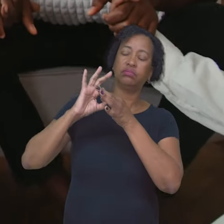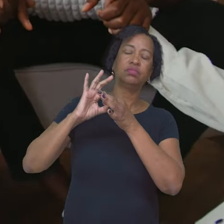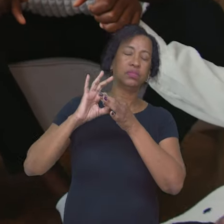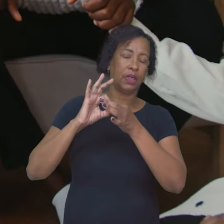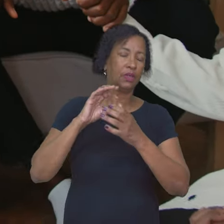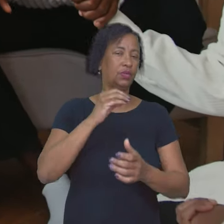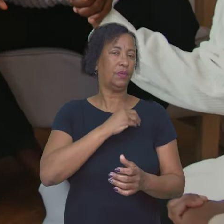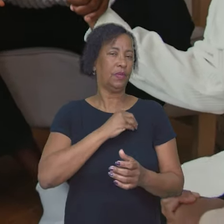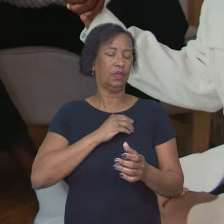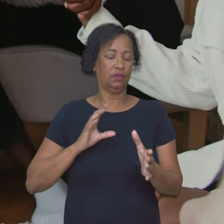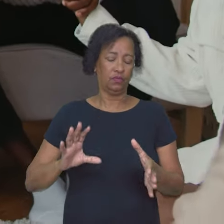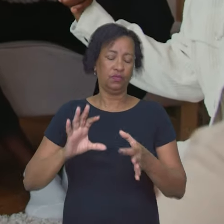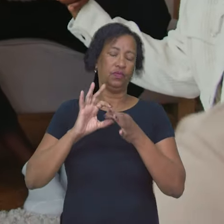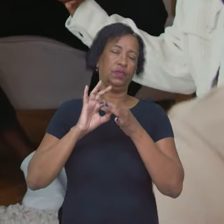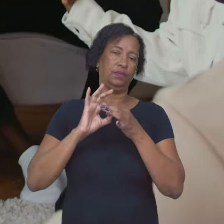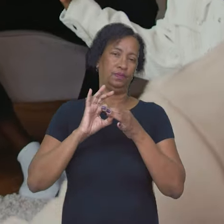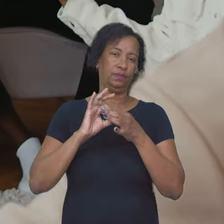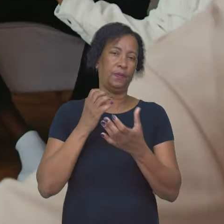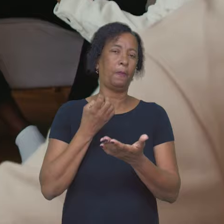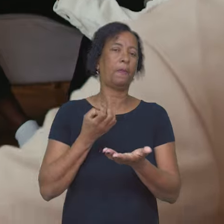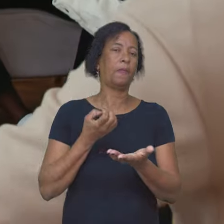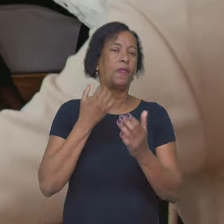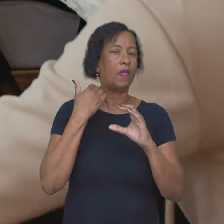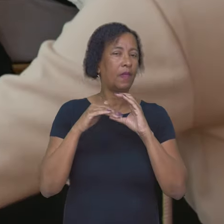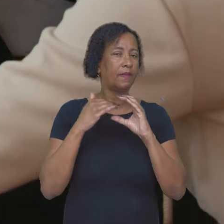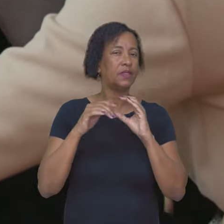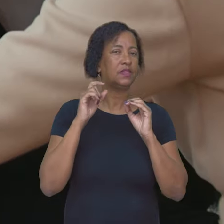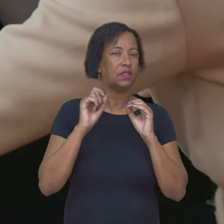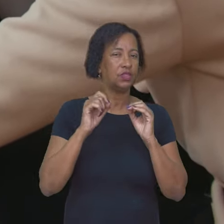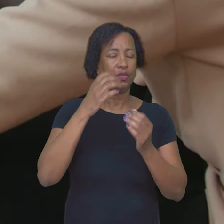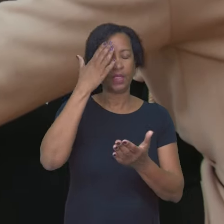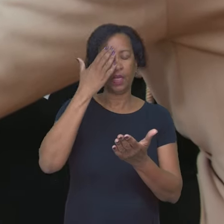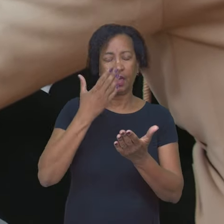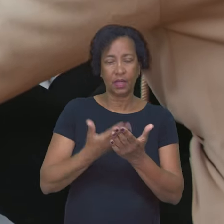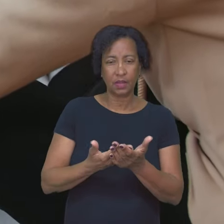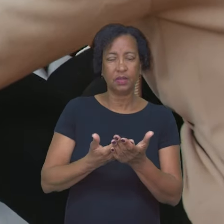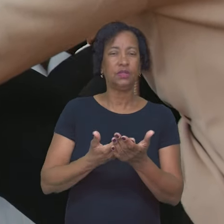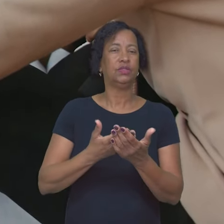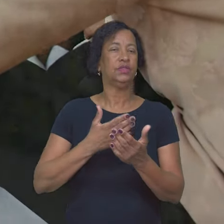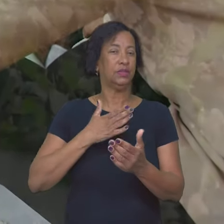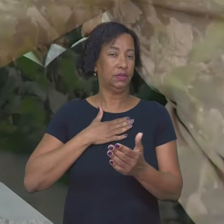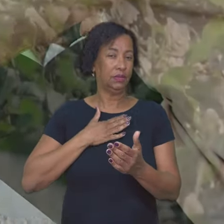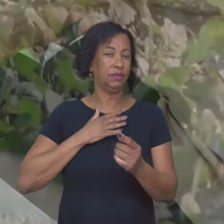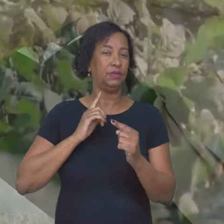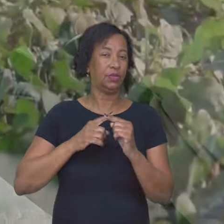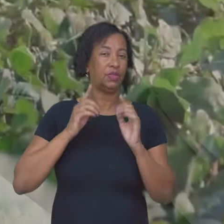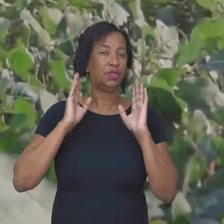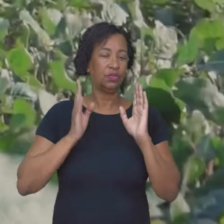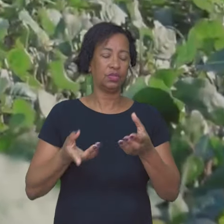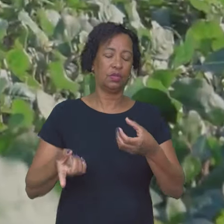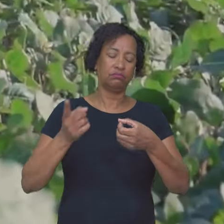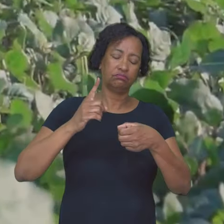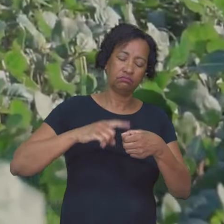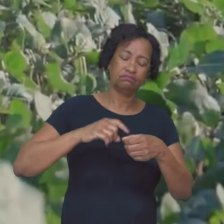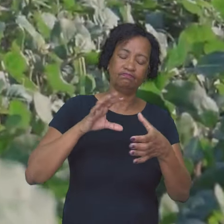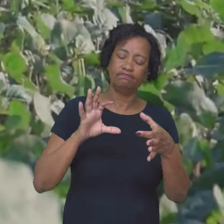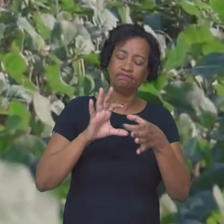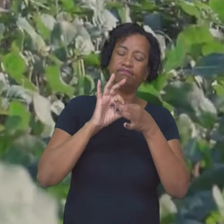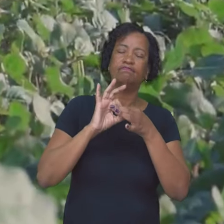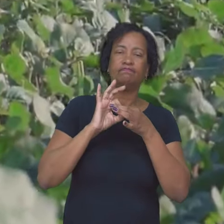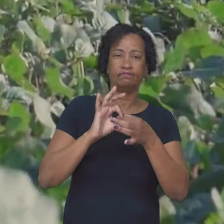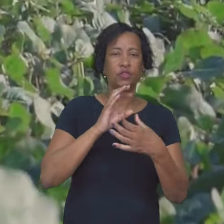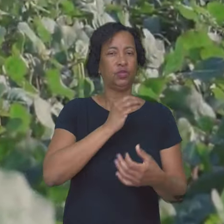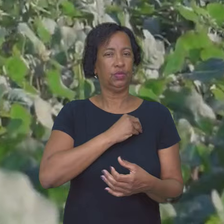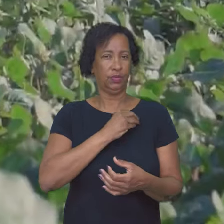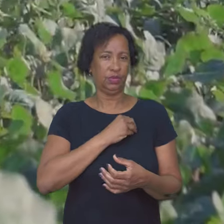mensagem do novo testamento é creio em mim porque eu já reconciliei comigo os pecadores o Novo Testamento afirma que quando Jesus